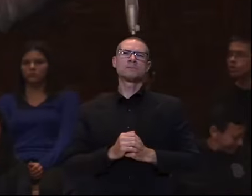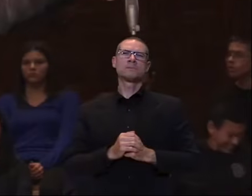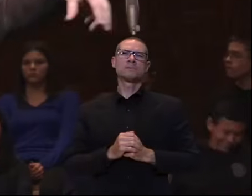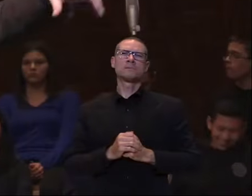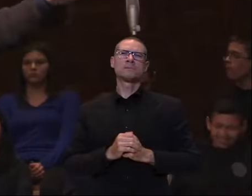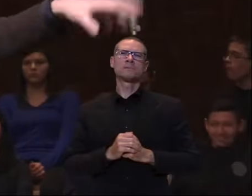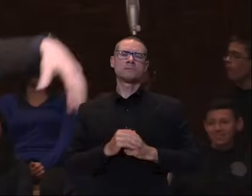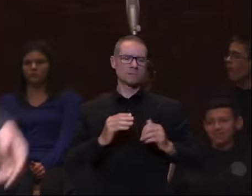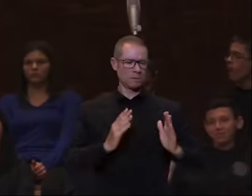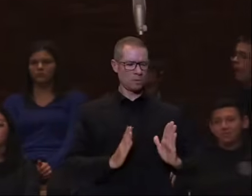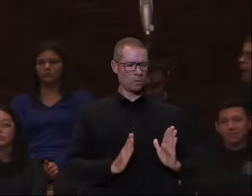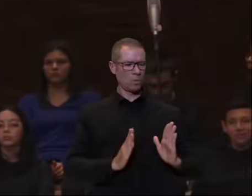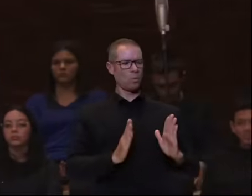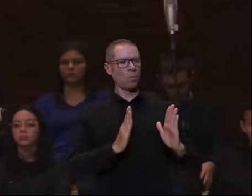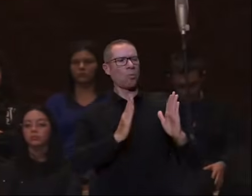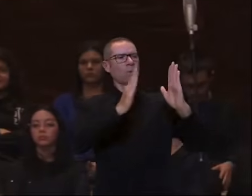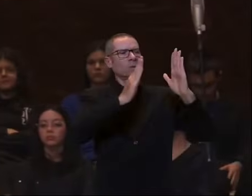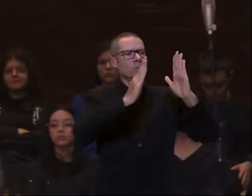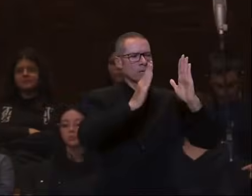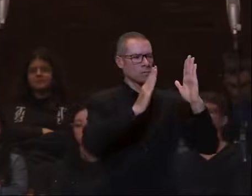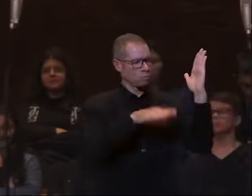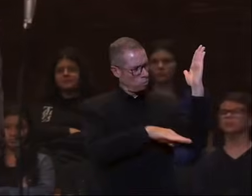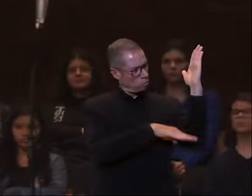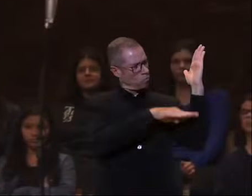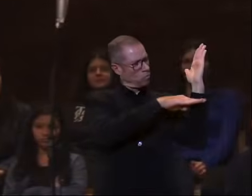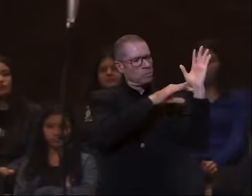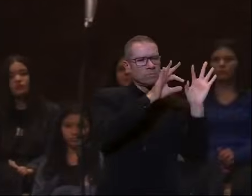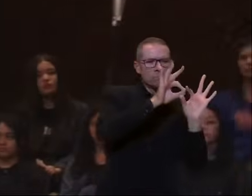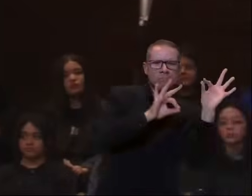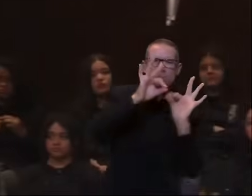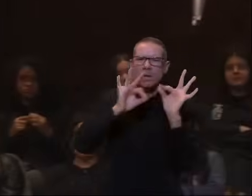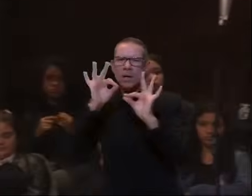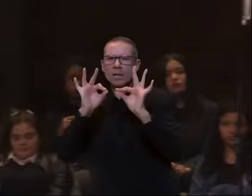Aquele apartamento decorado, né? O pessoal faz isso para vender.